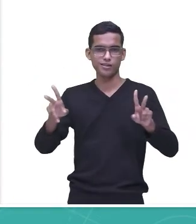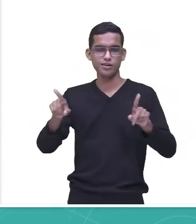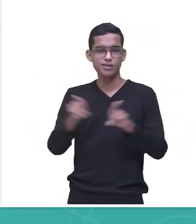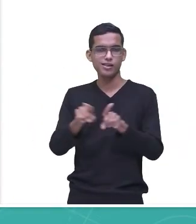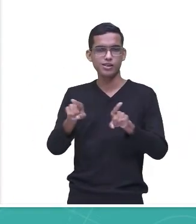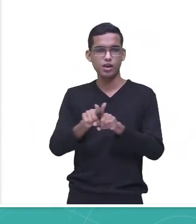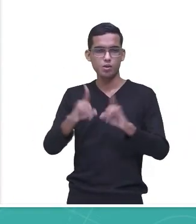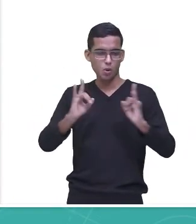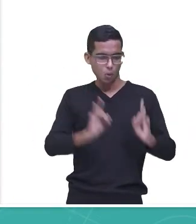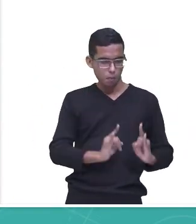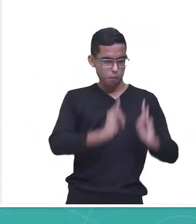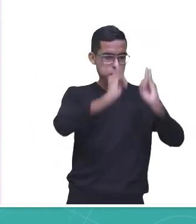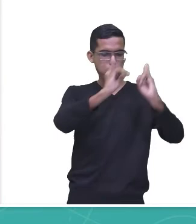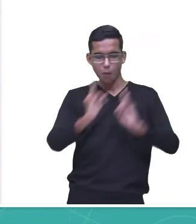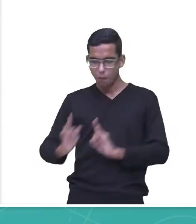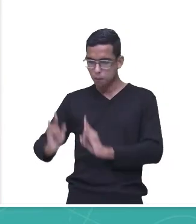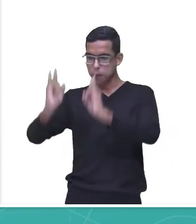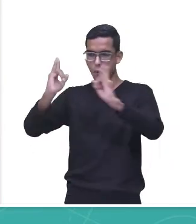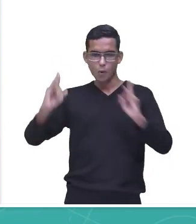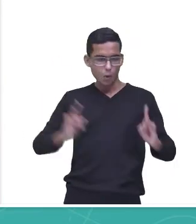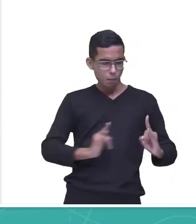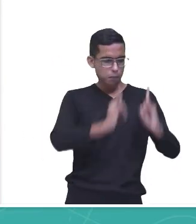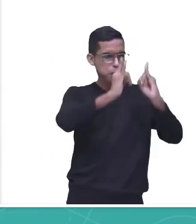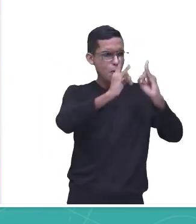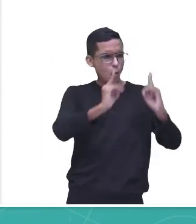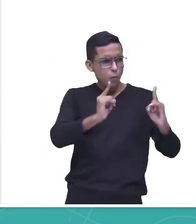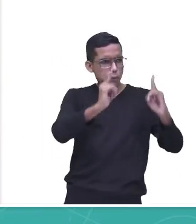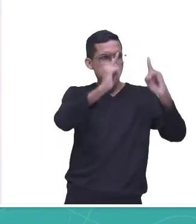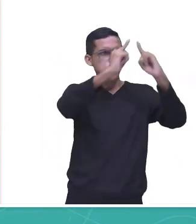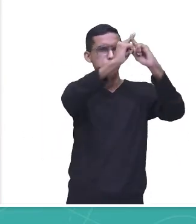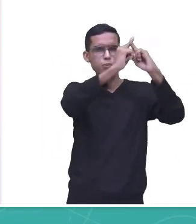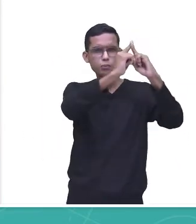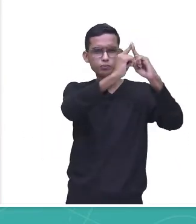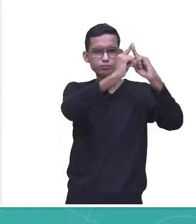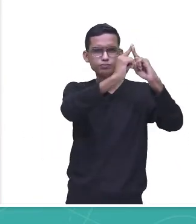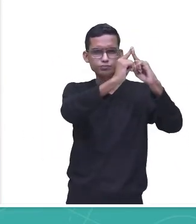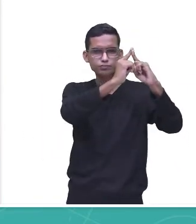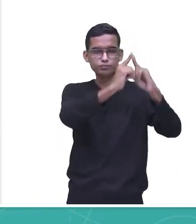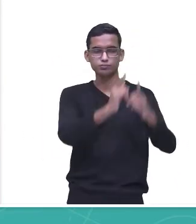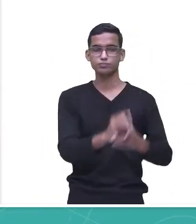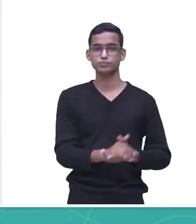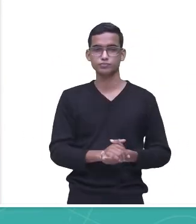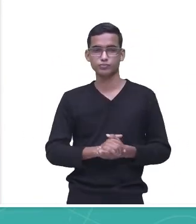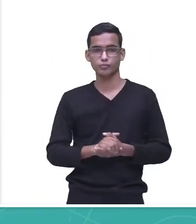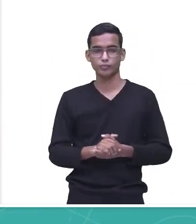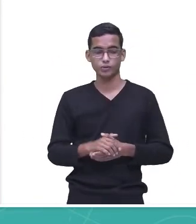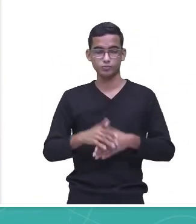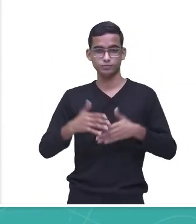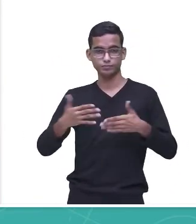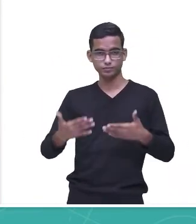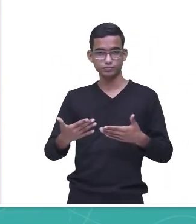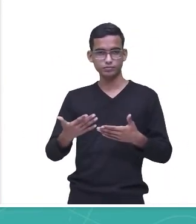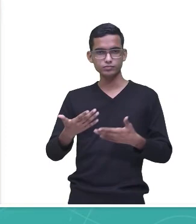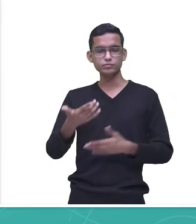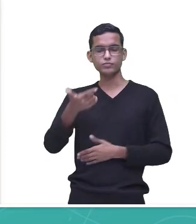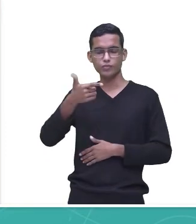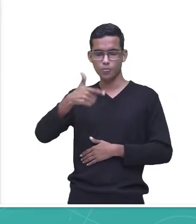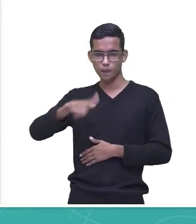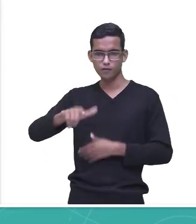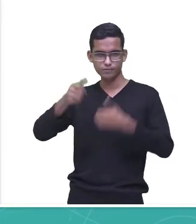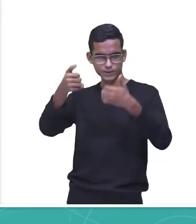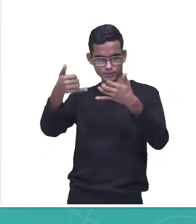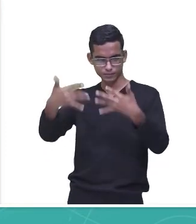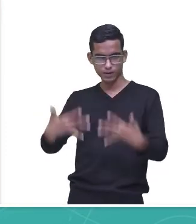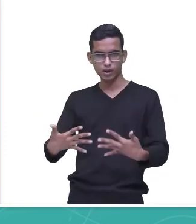pontiagudas. Então essa é uma característica da escultura, da arquitetura gótica. Então vamos repetir mais uma vez quais